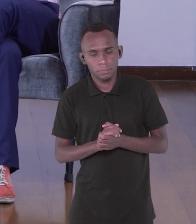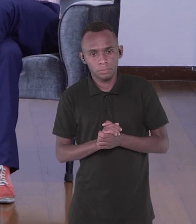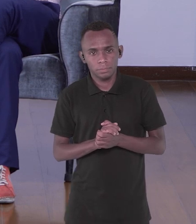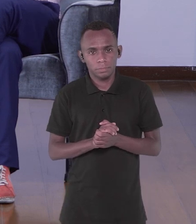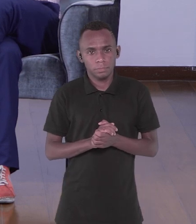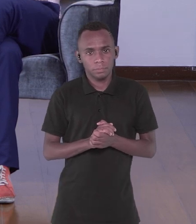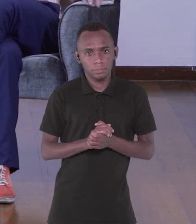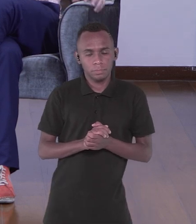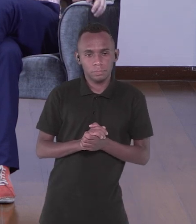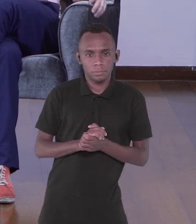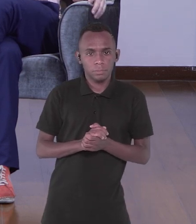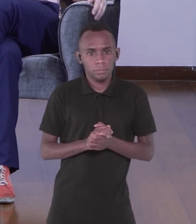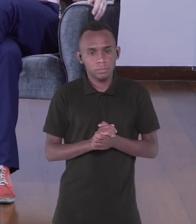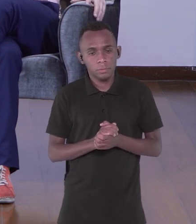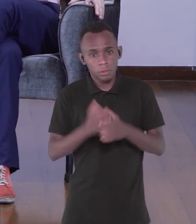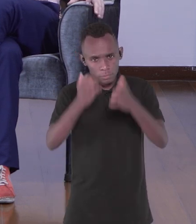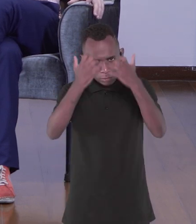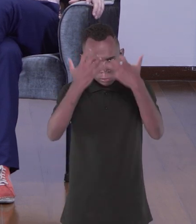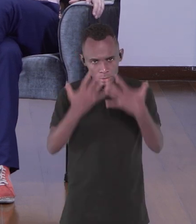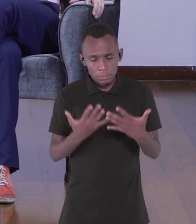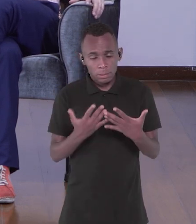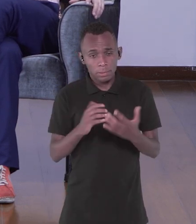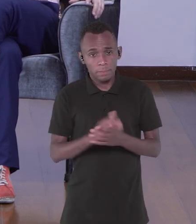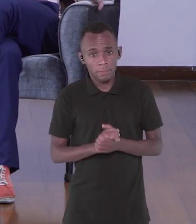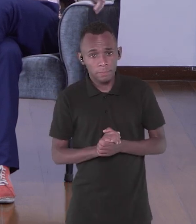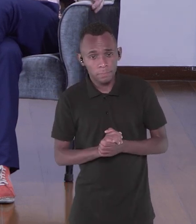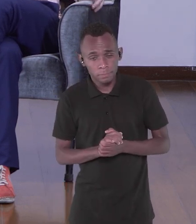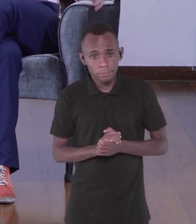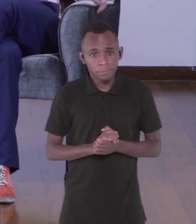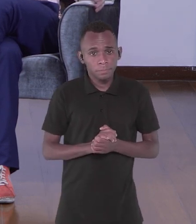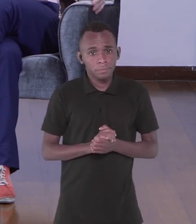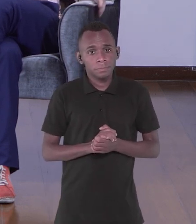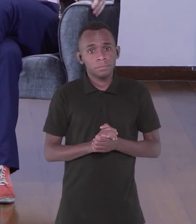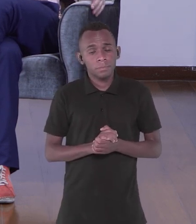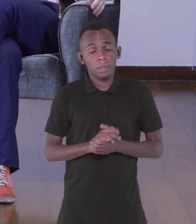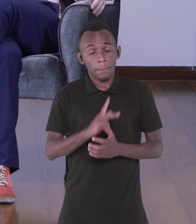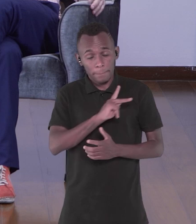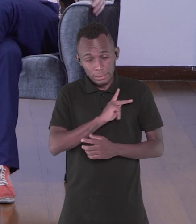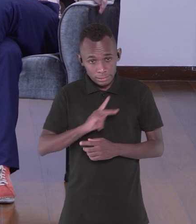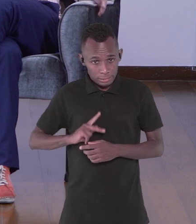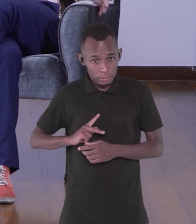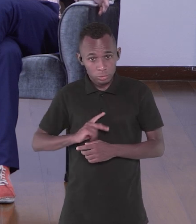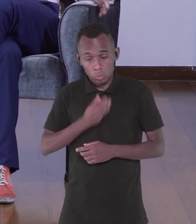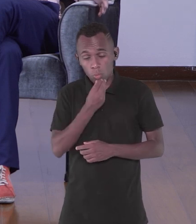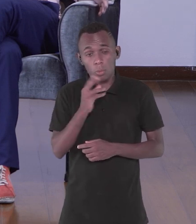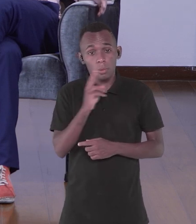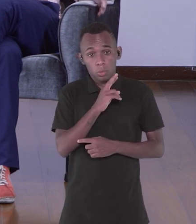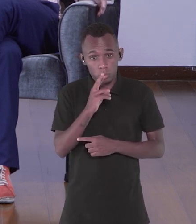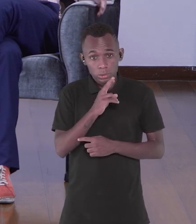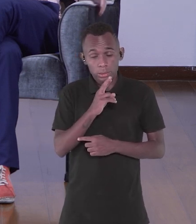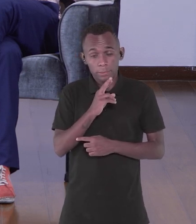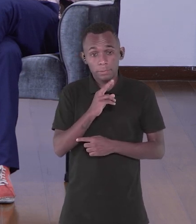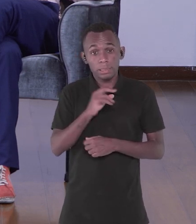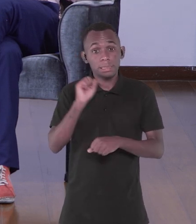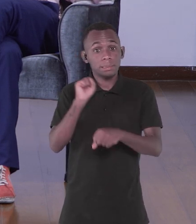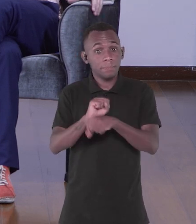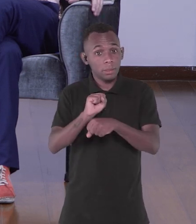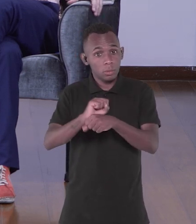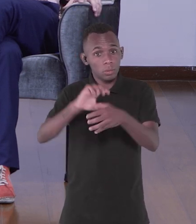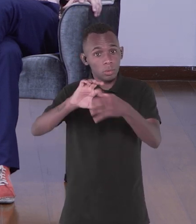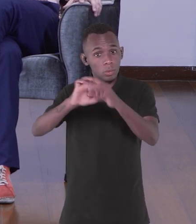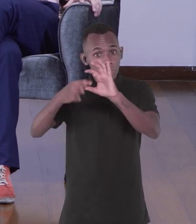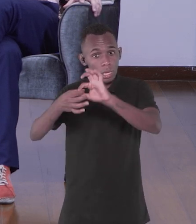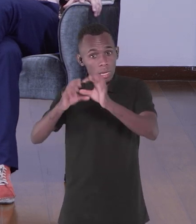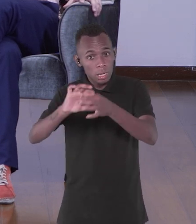Vou ampliar um pouco a resposta, se me permite. O Putin esperou até o final da Olimpíada. Até isso ele